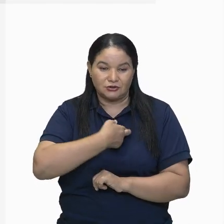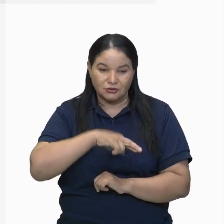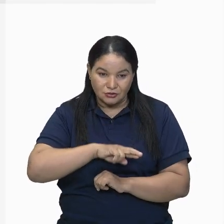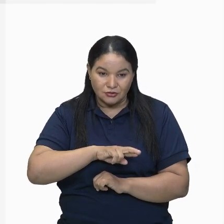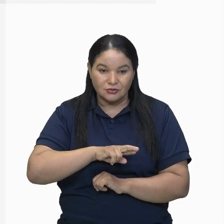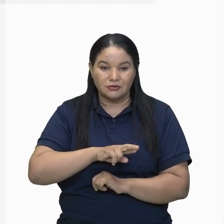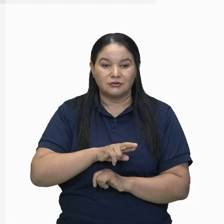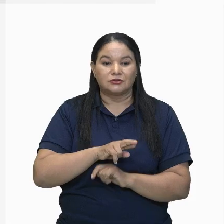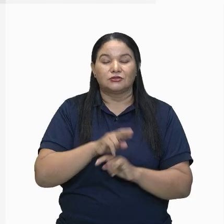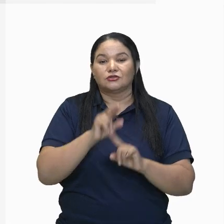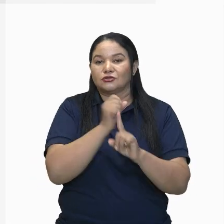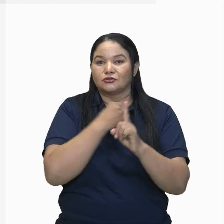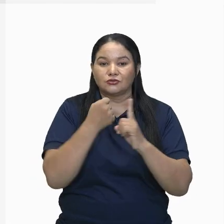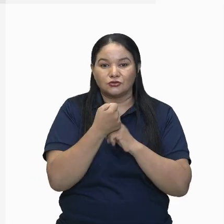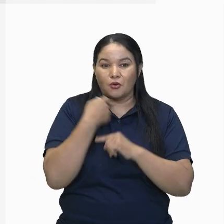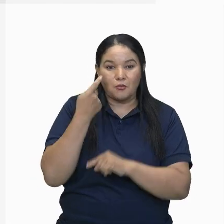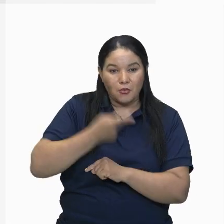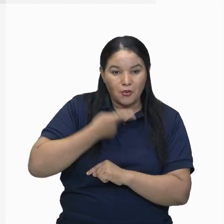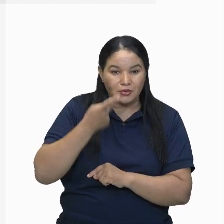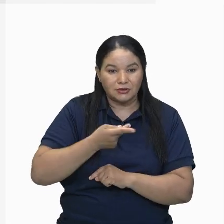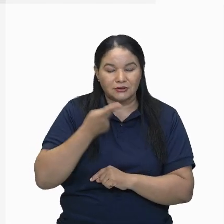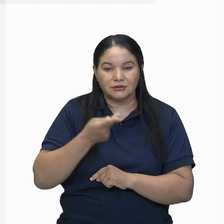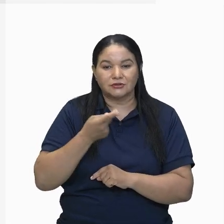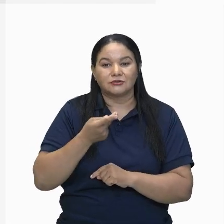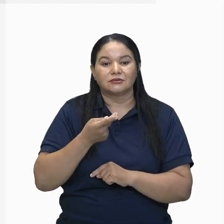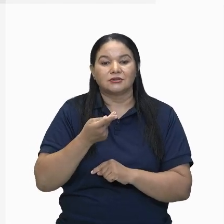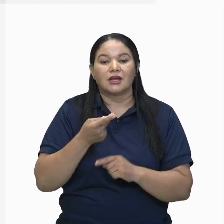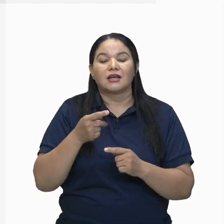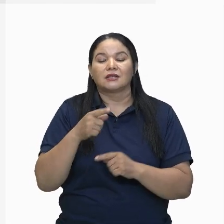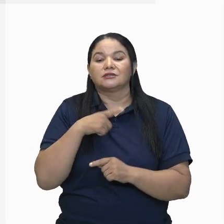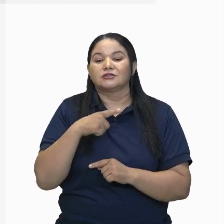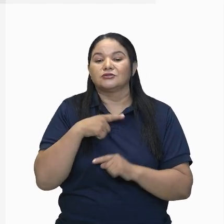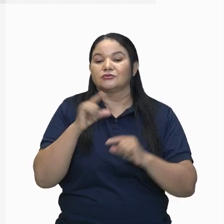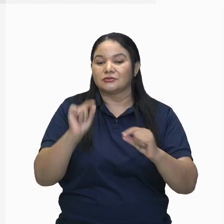valores sociopolíticos, eles ficaram sem o quê?